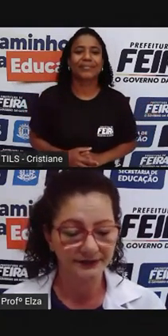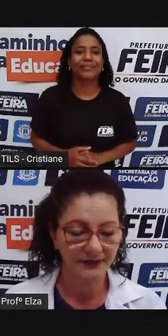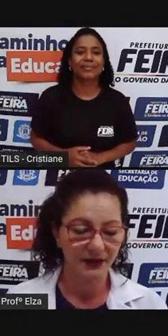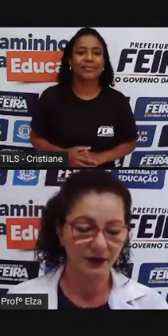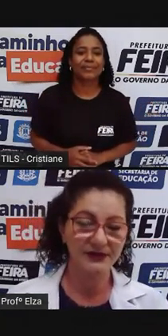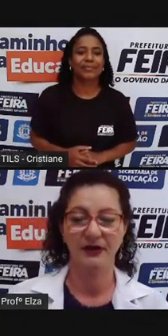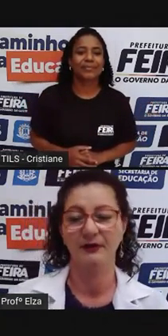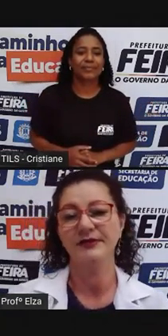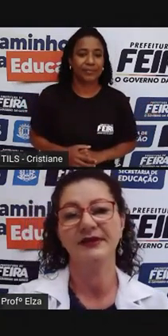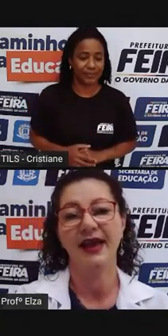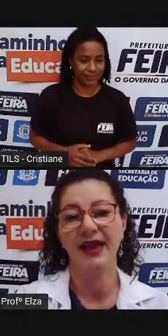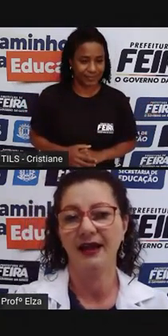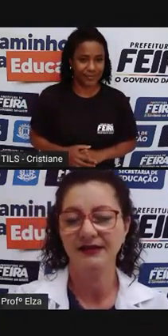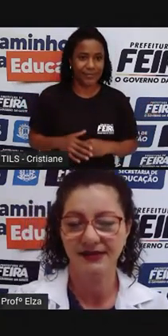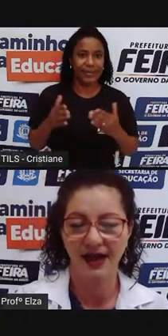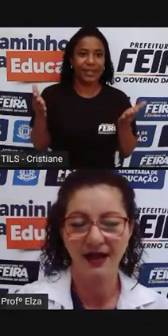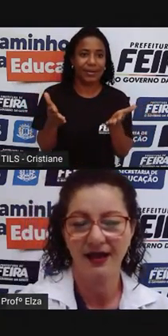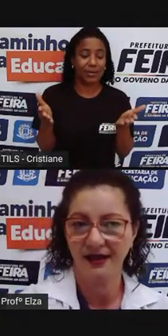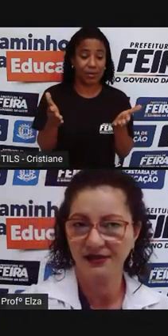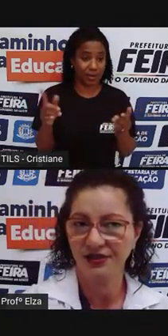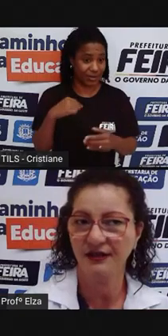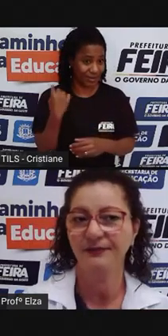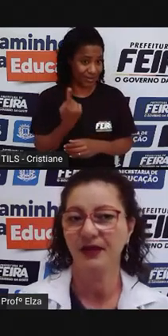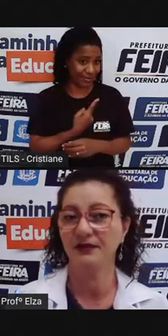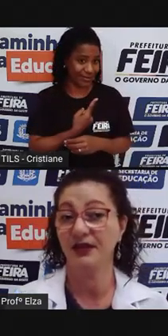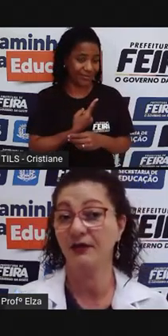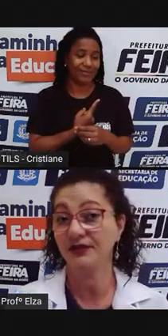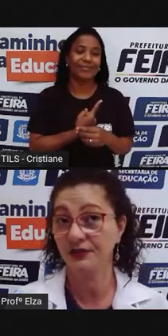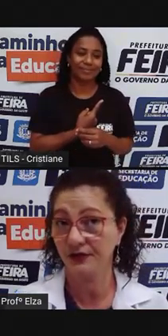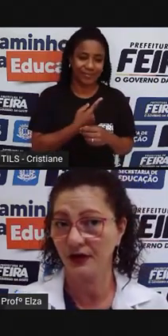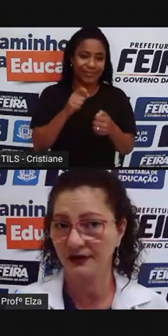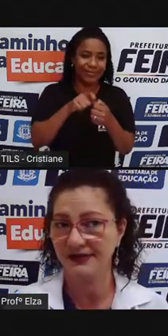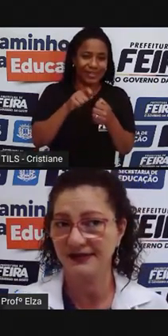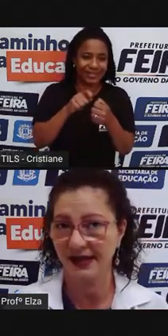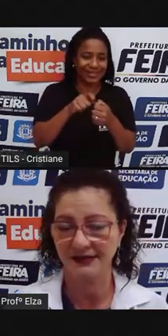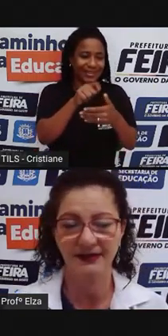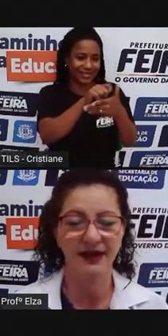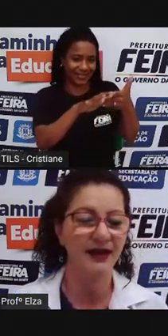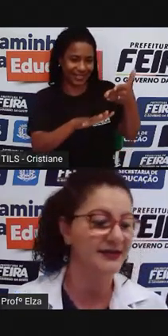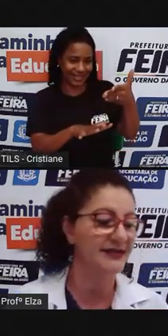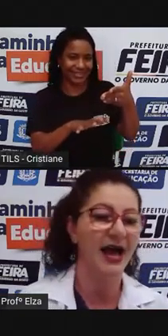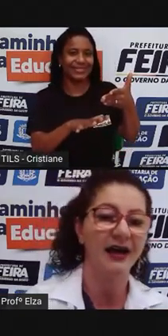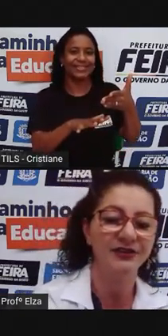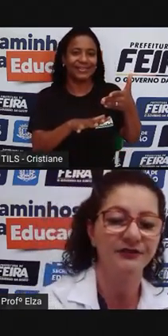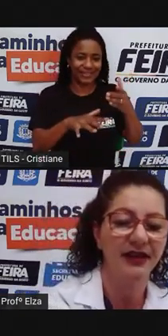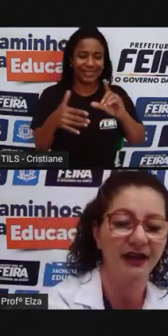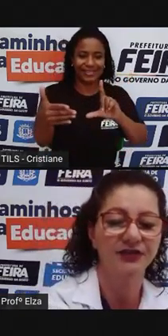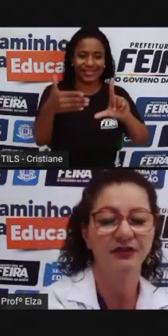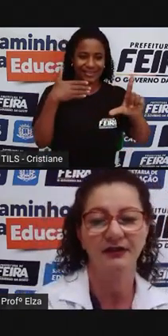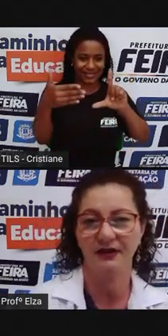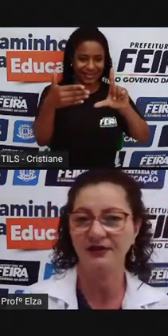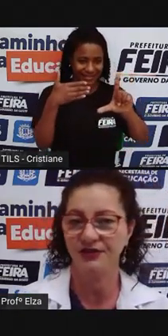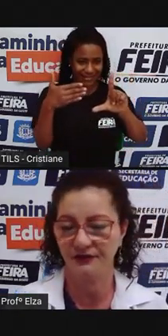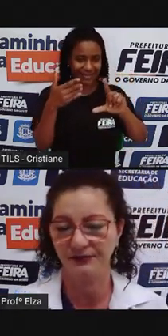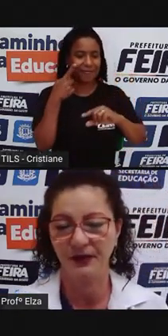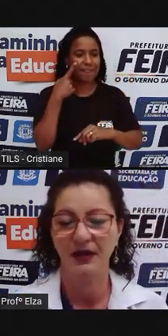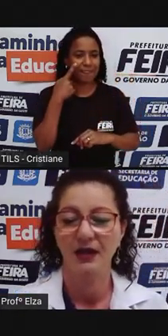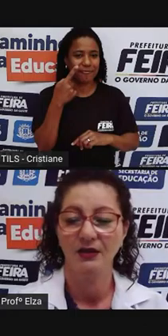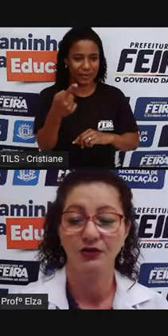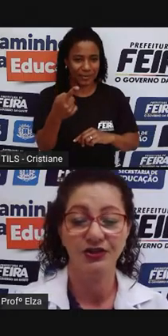Agora, nós vamos realizar esta interactive exercise, né? Essa atividade